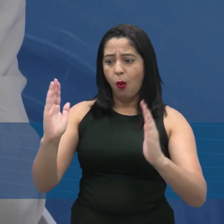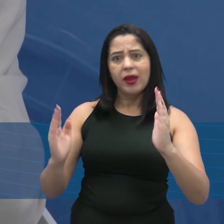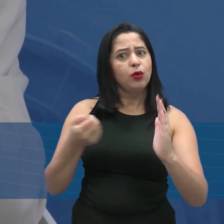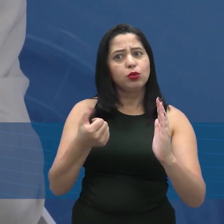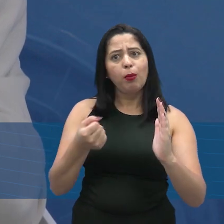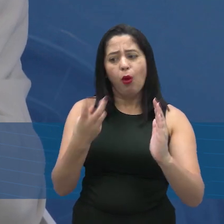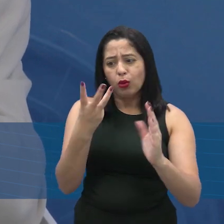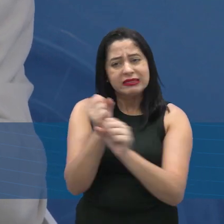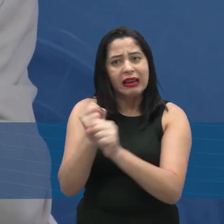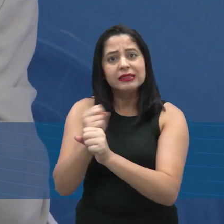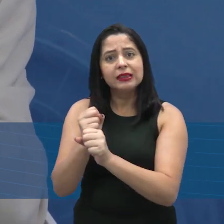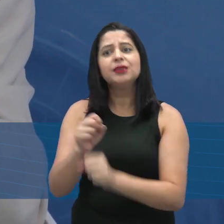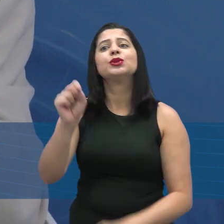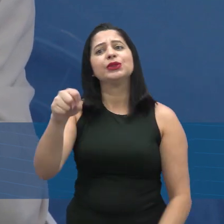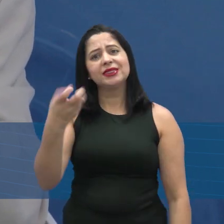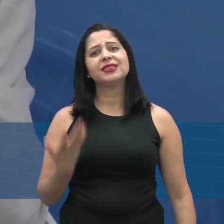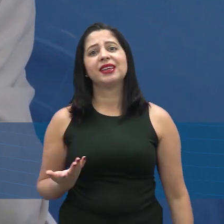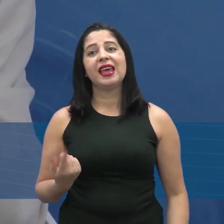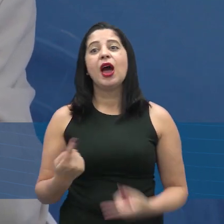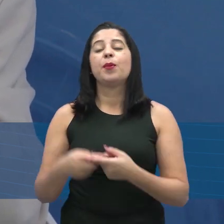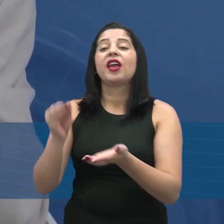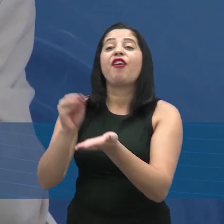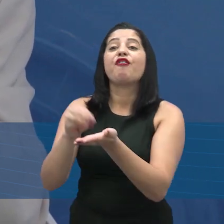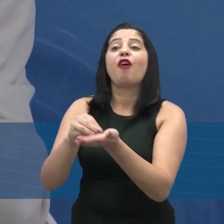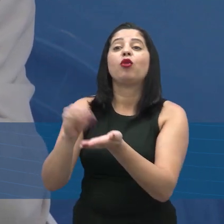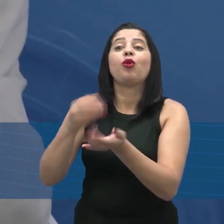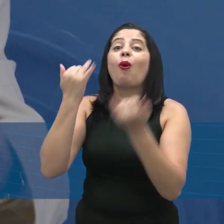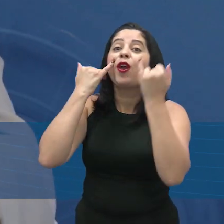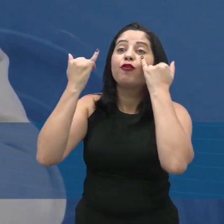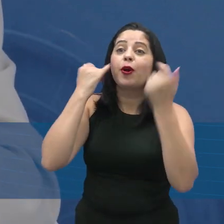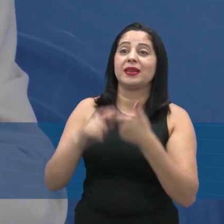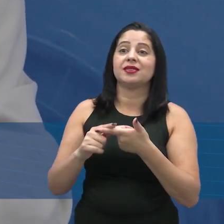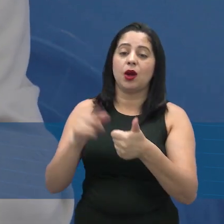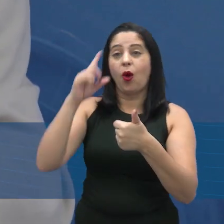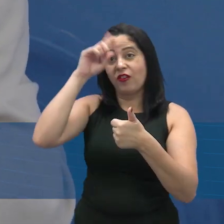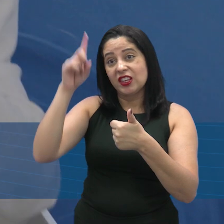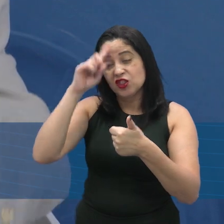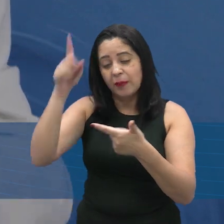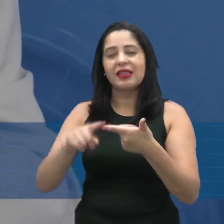curto. Por quê? Porque faltou esses requisitos que você acabou de citar. Faltou